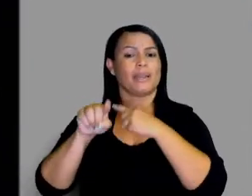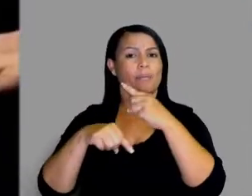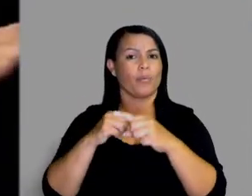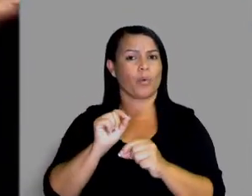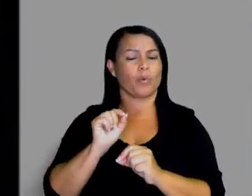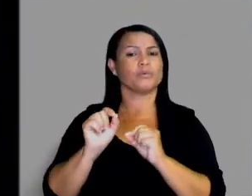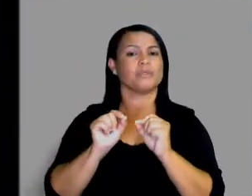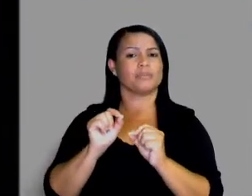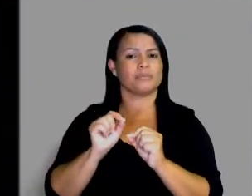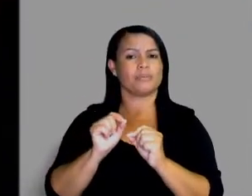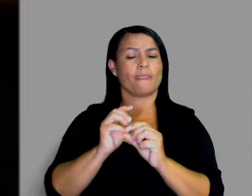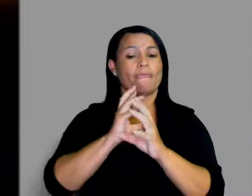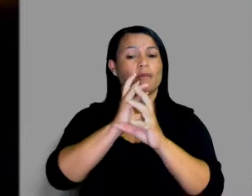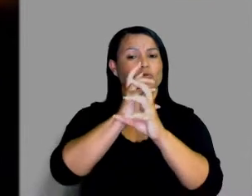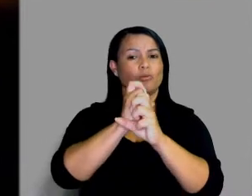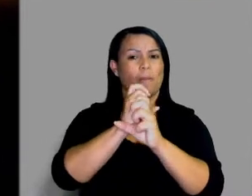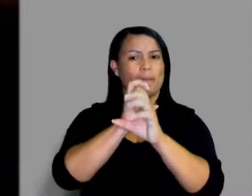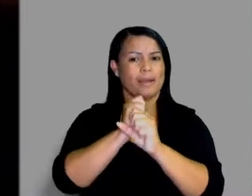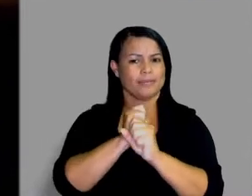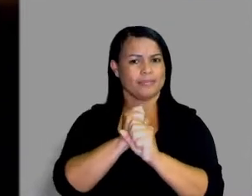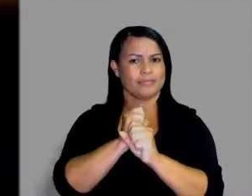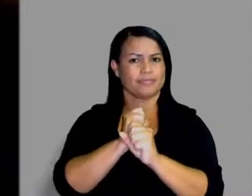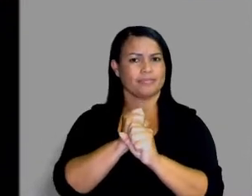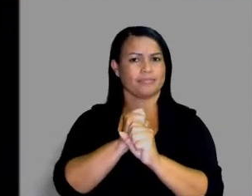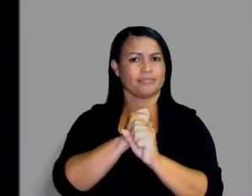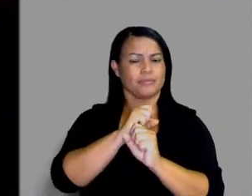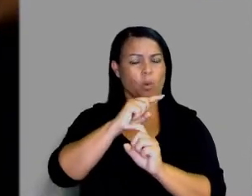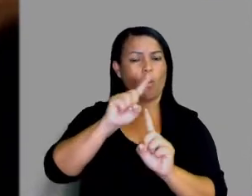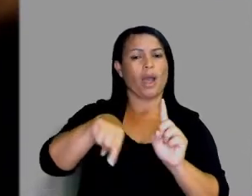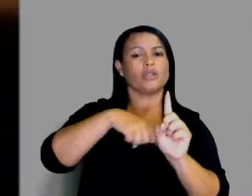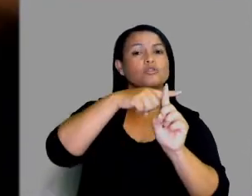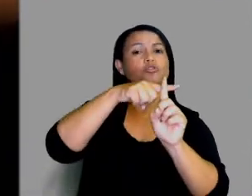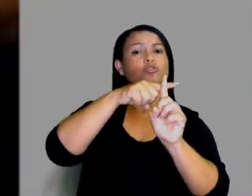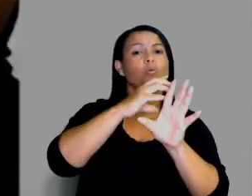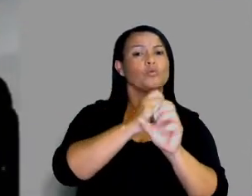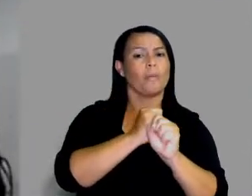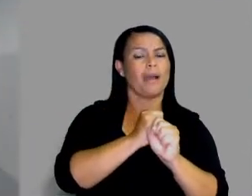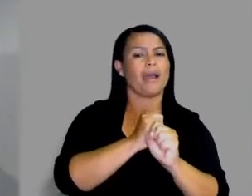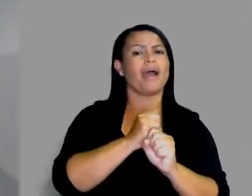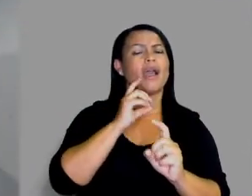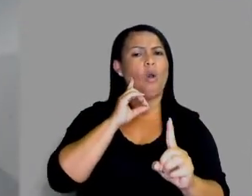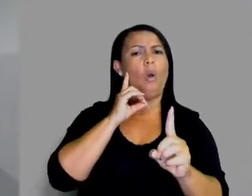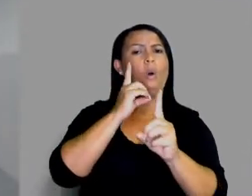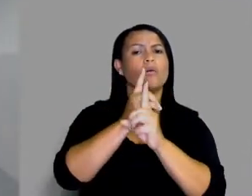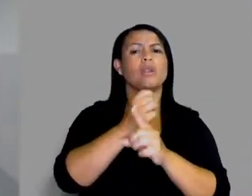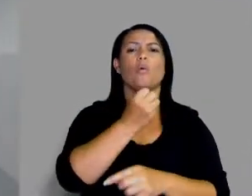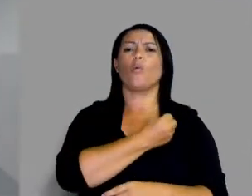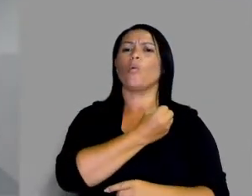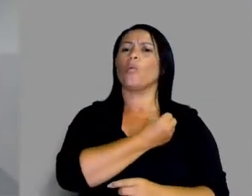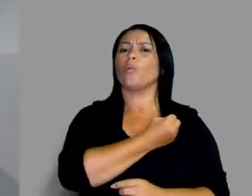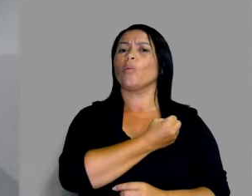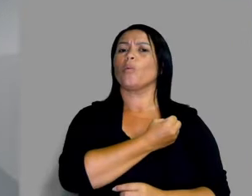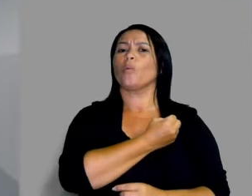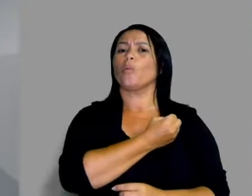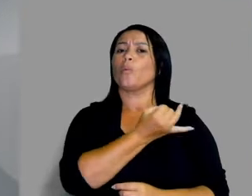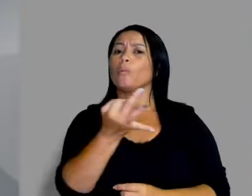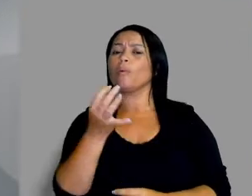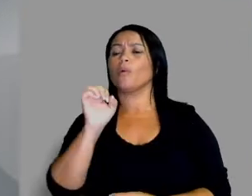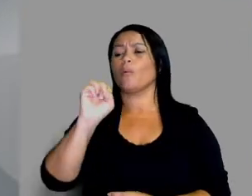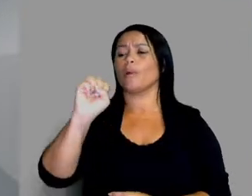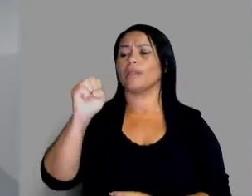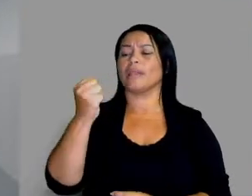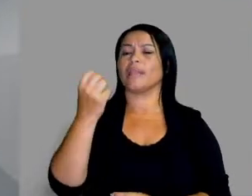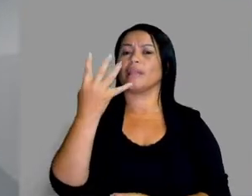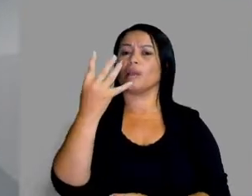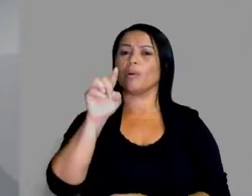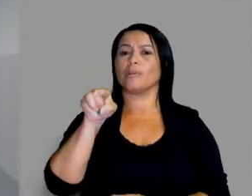isso aí fizerem a soma, ou seja, a adição, encontrarão o número